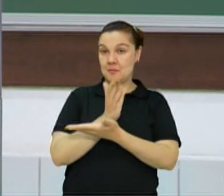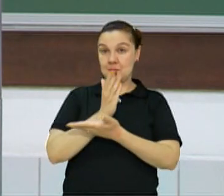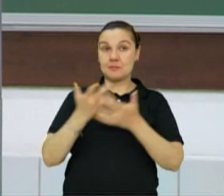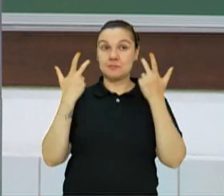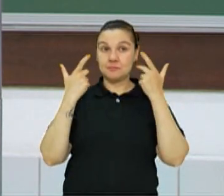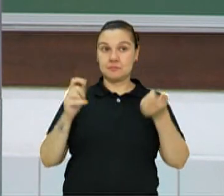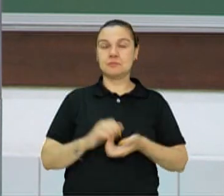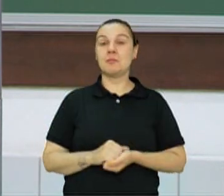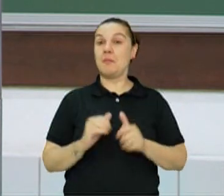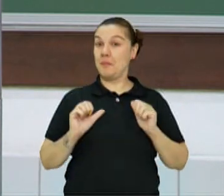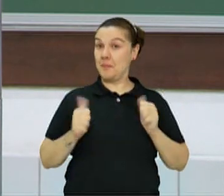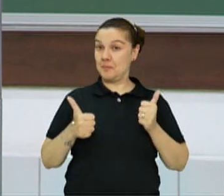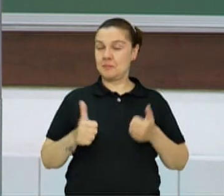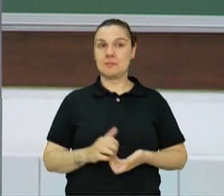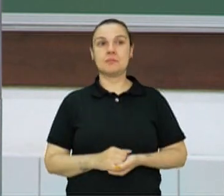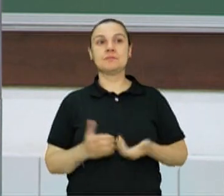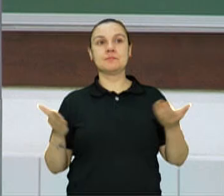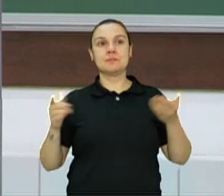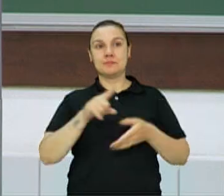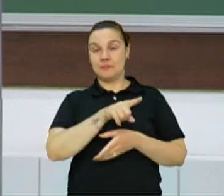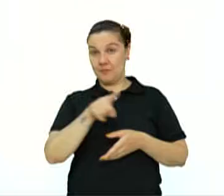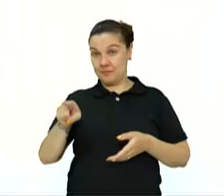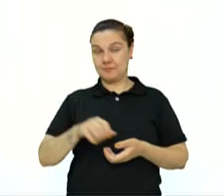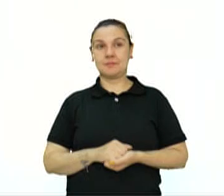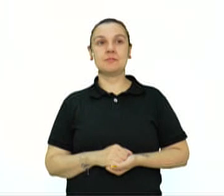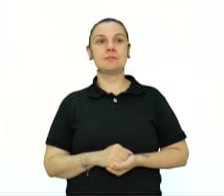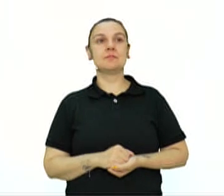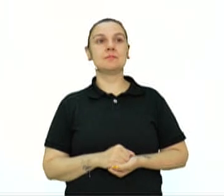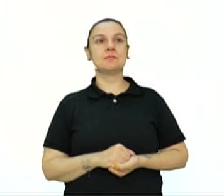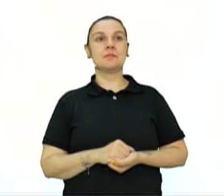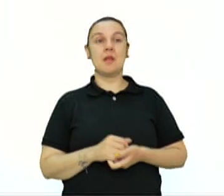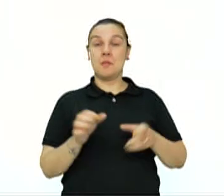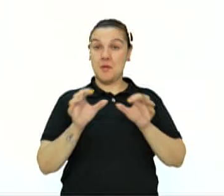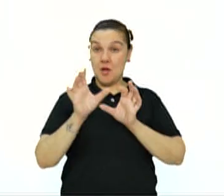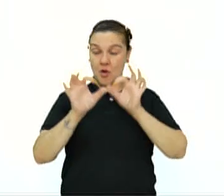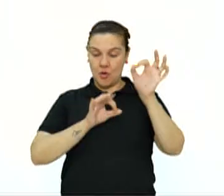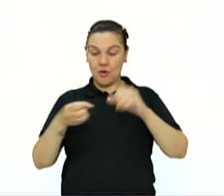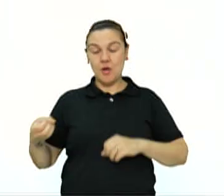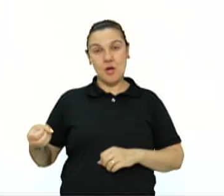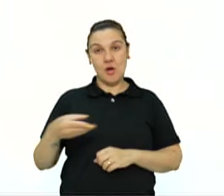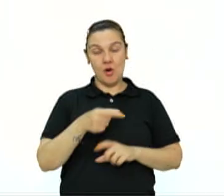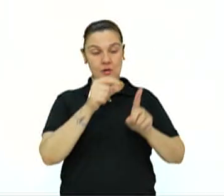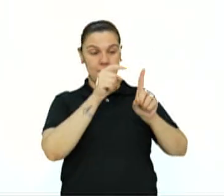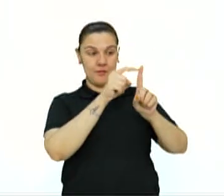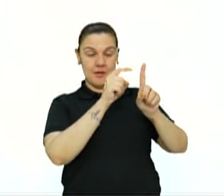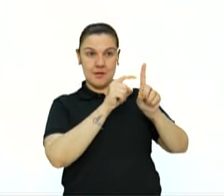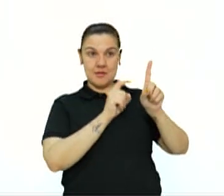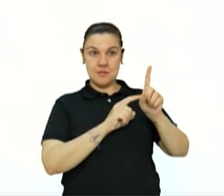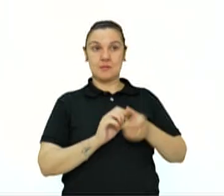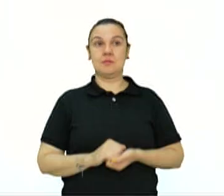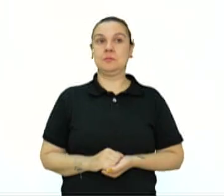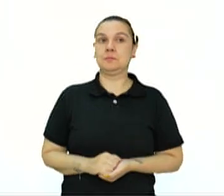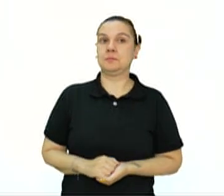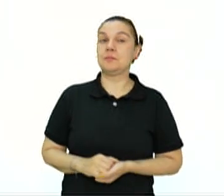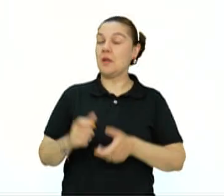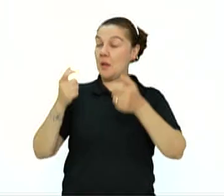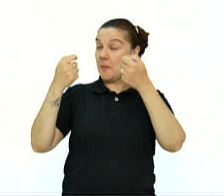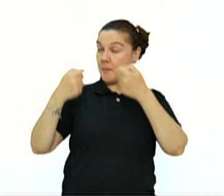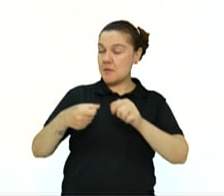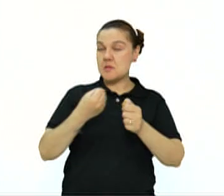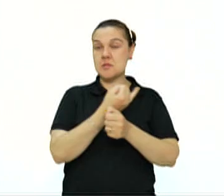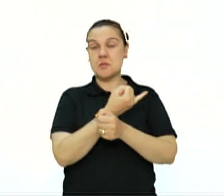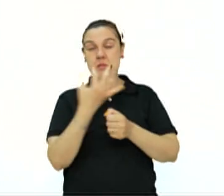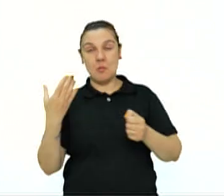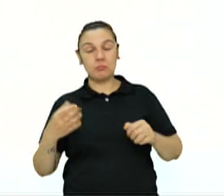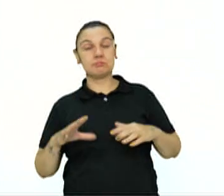natural. Beleza, pessoal? Agora é com vocês. Para a formação de uma nova espécie, a especiação, são necessárias